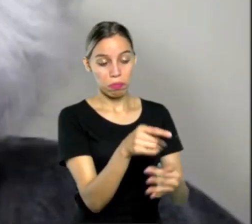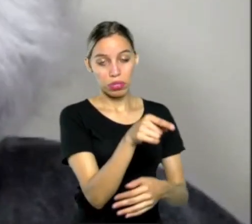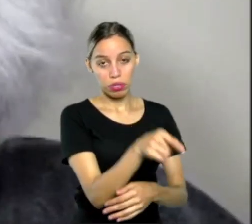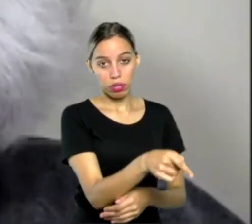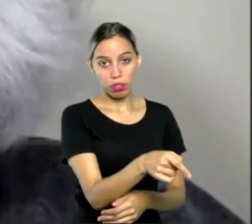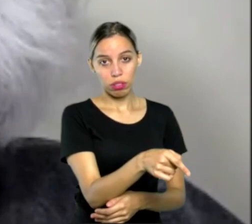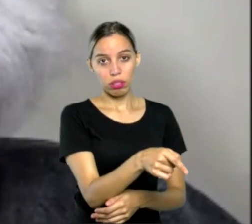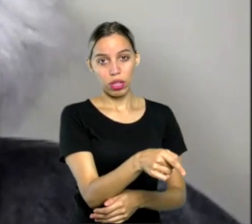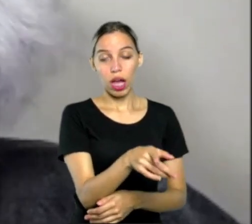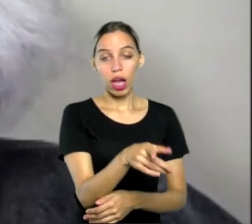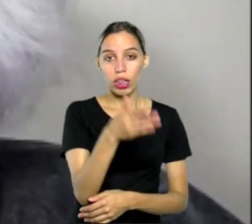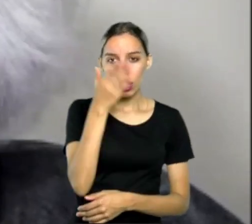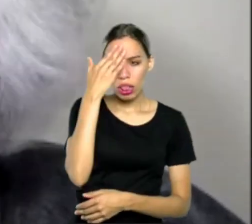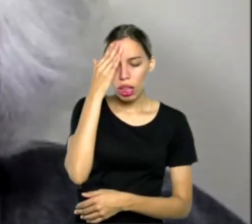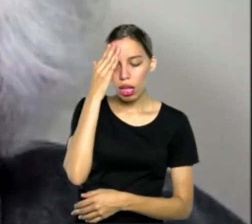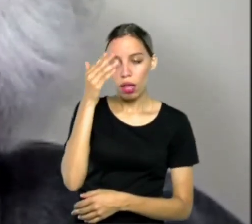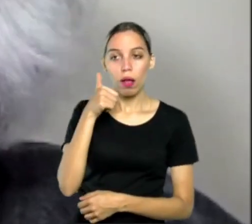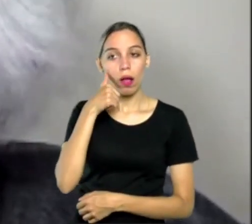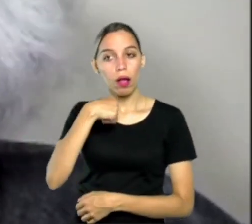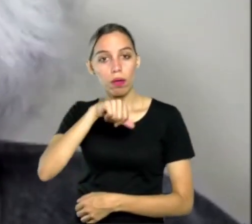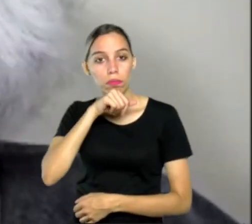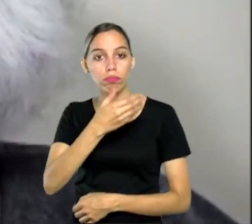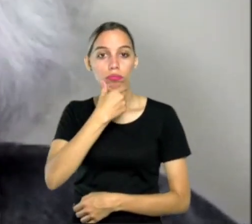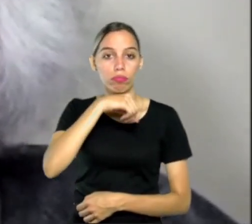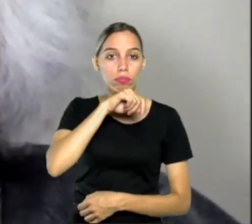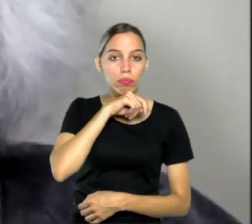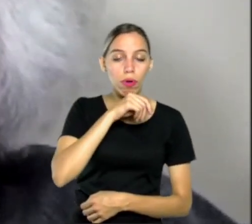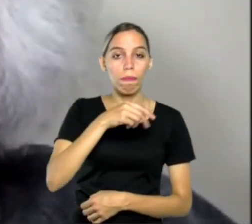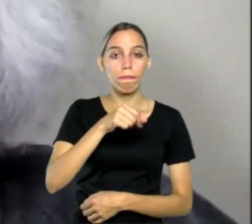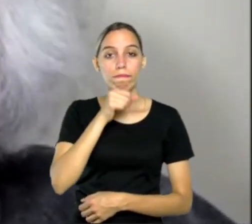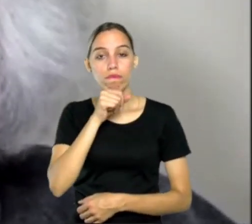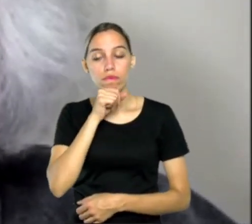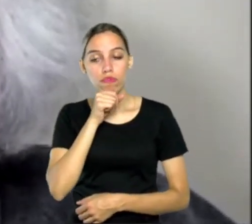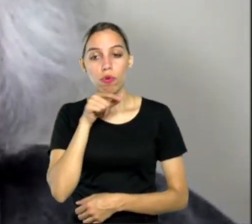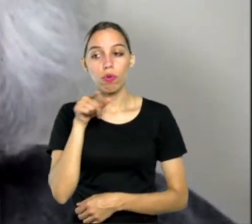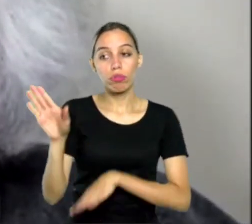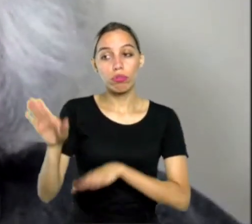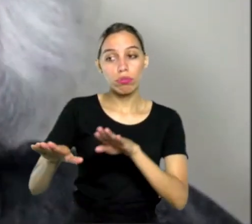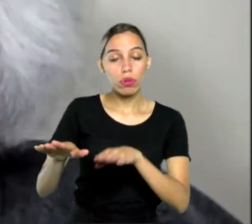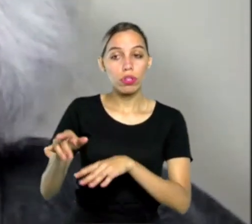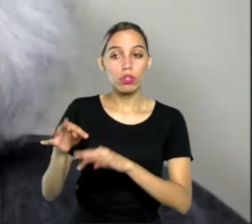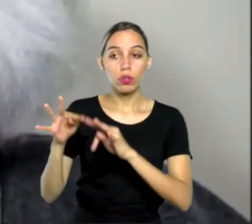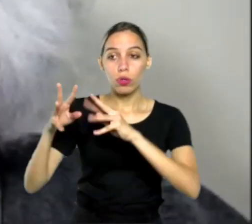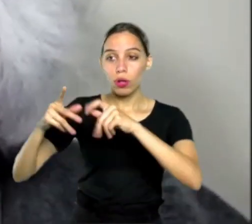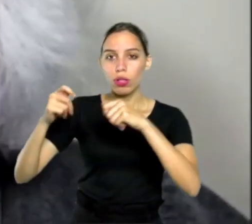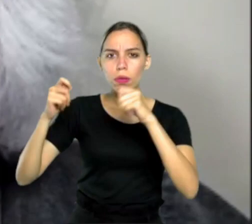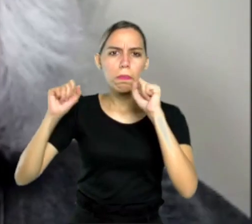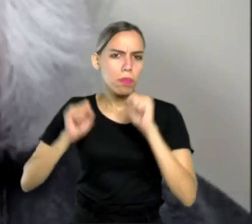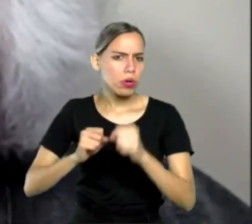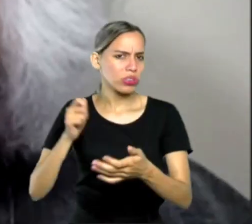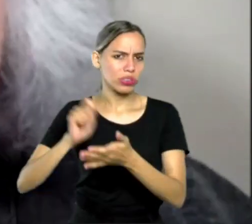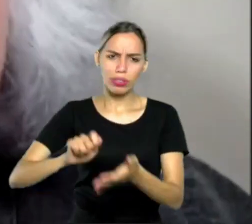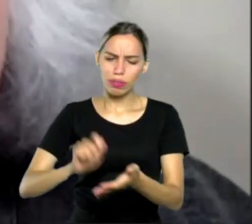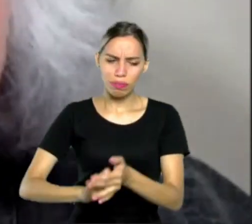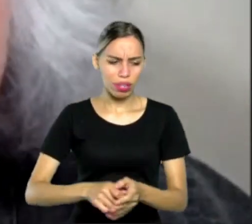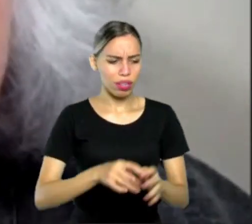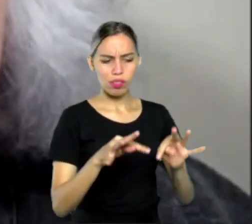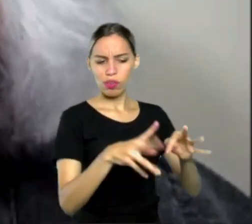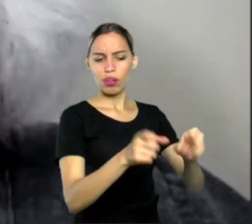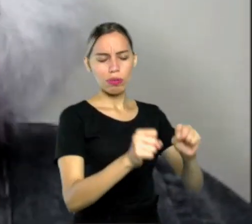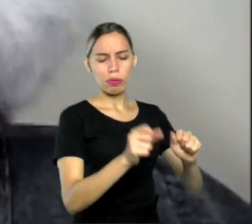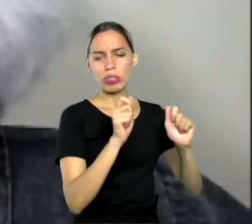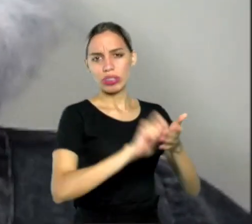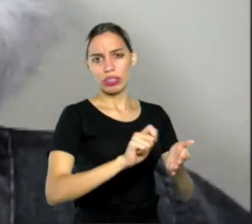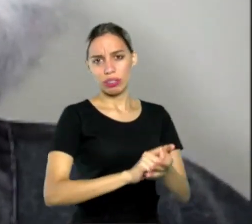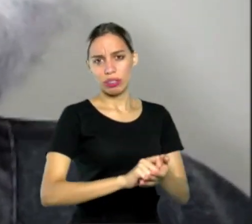já li isso e é uma convicção que eu tenho que todo menino é poeta. A minha neta, ela tinha 3 anos